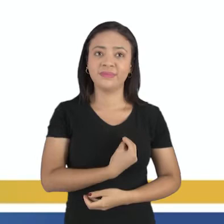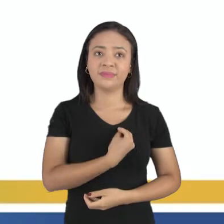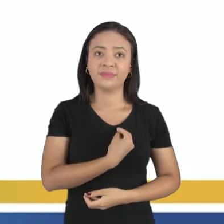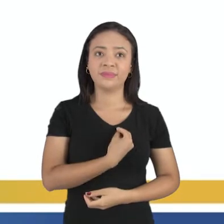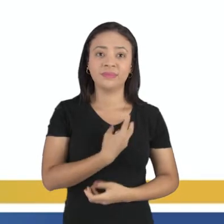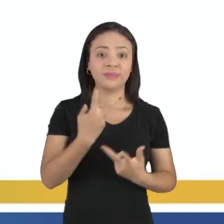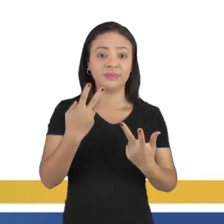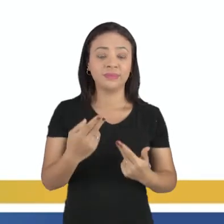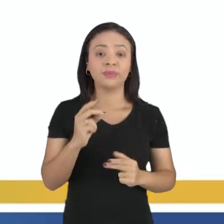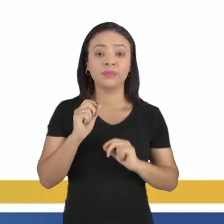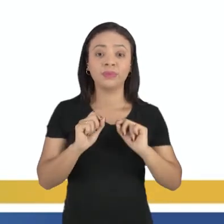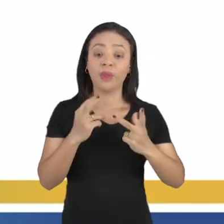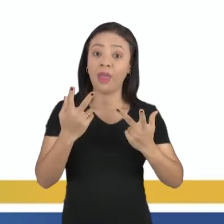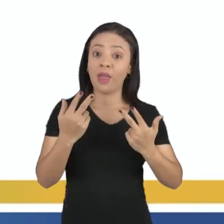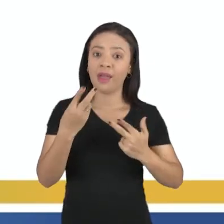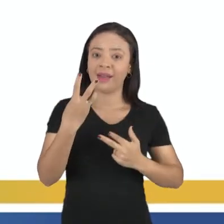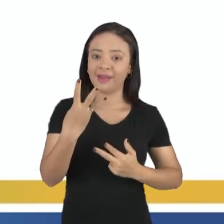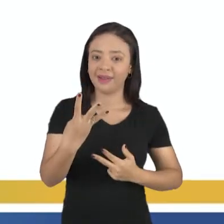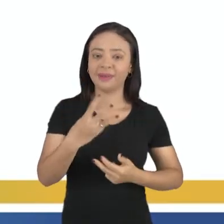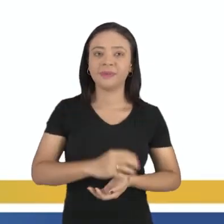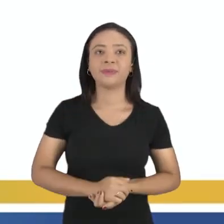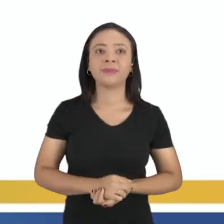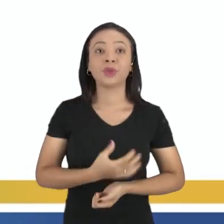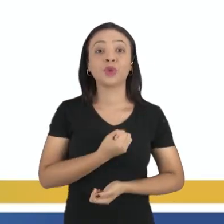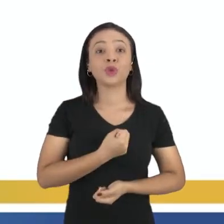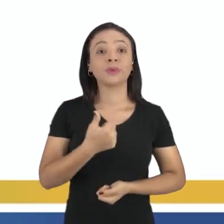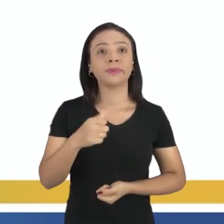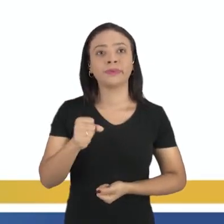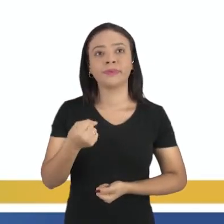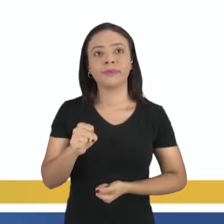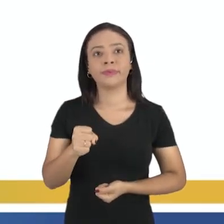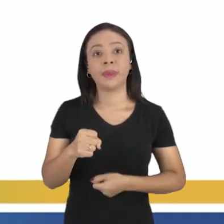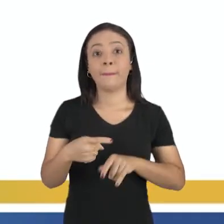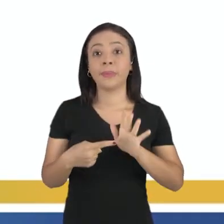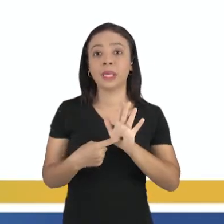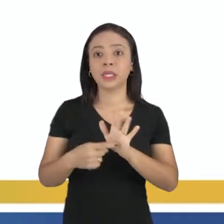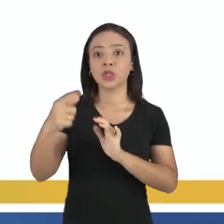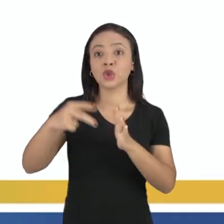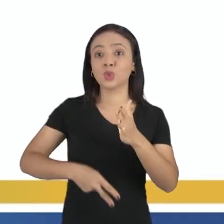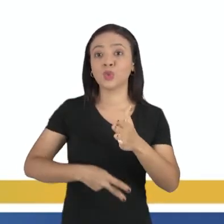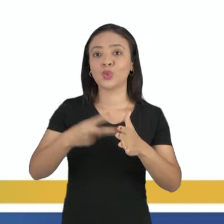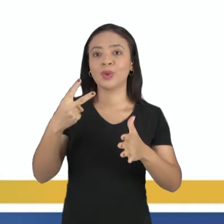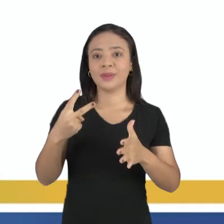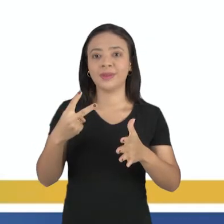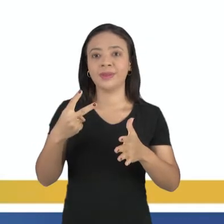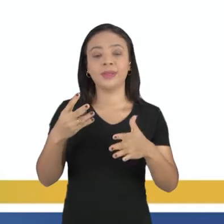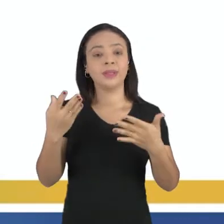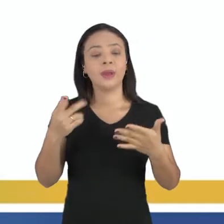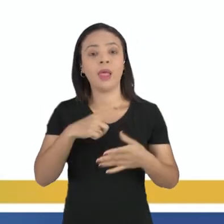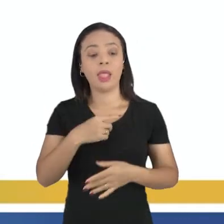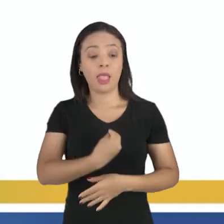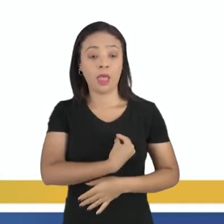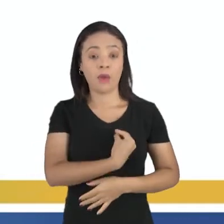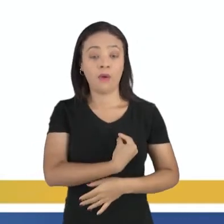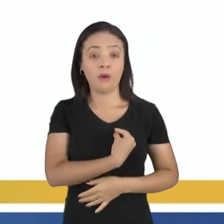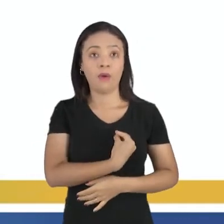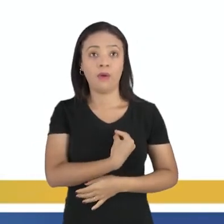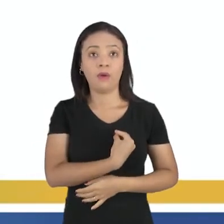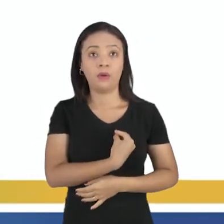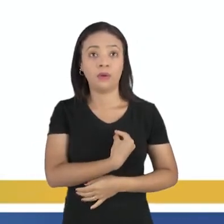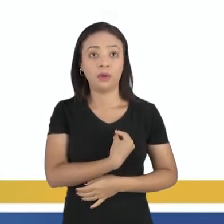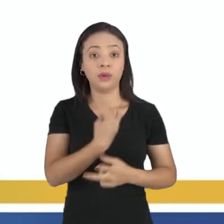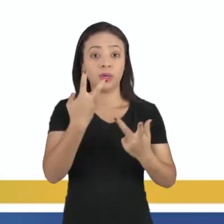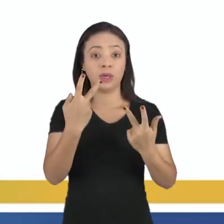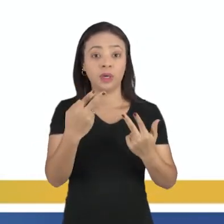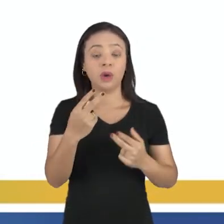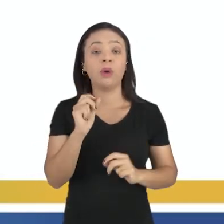absoluta igual a 3. O número 18, ele se repete 2 vezes, então temos uma frequência absoluta